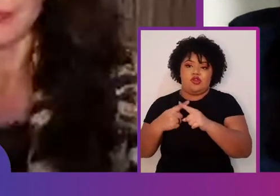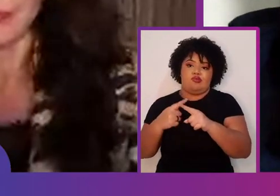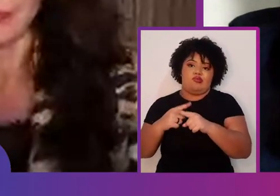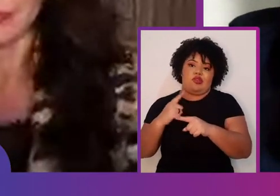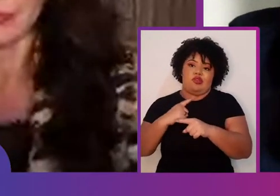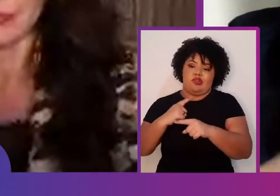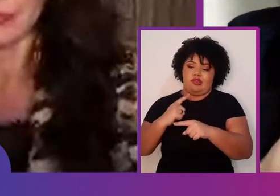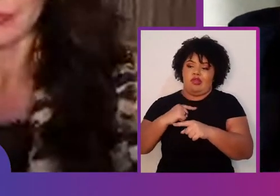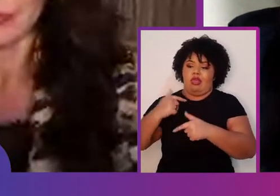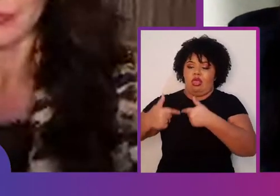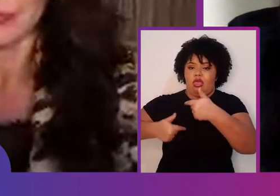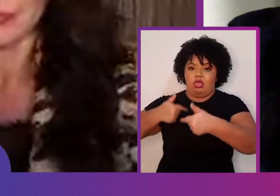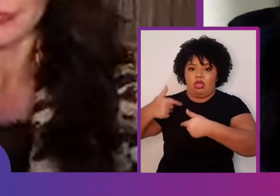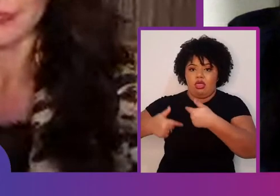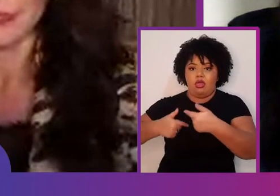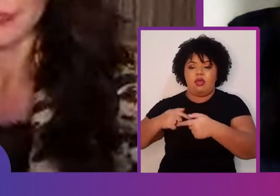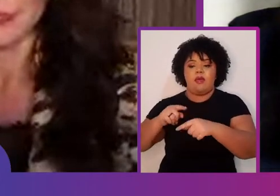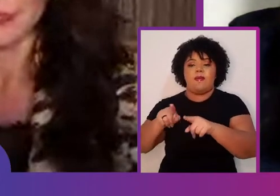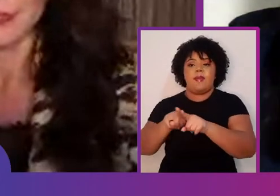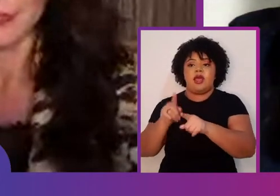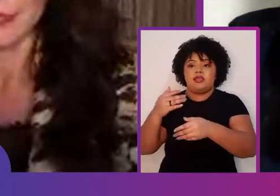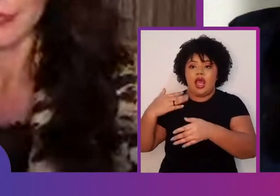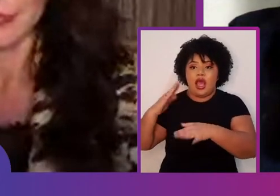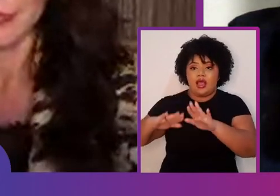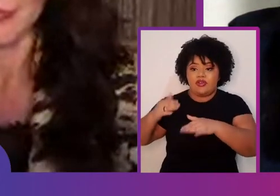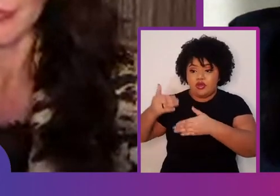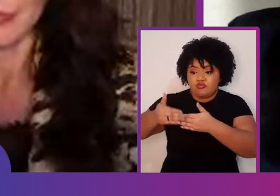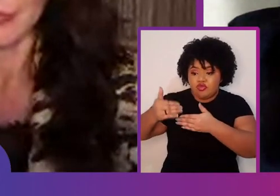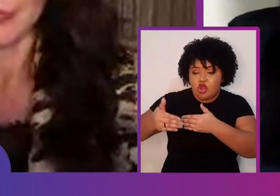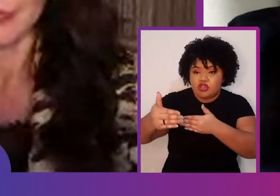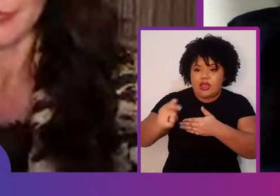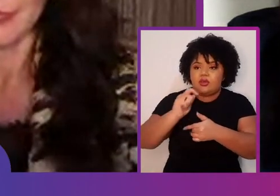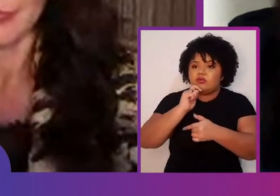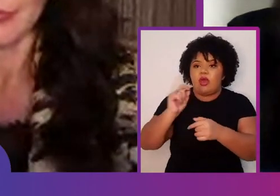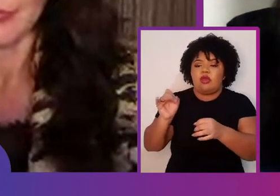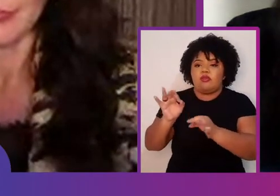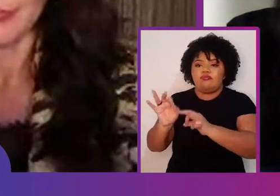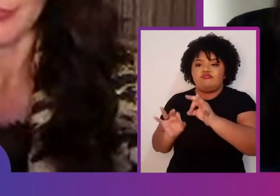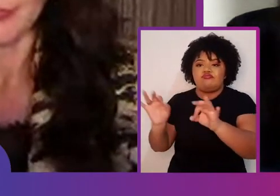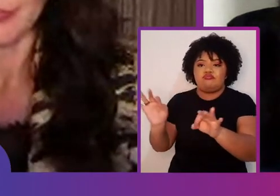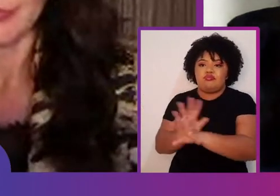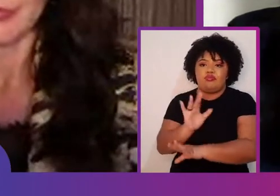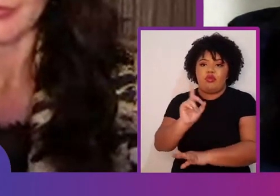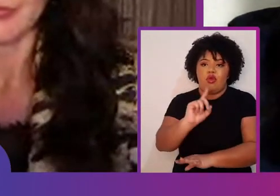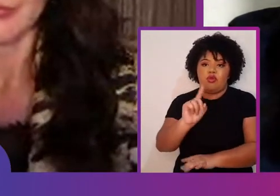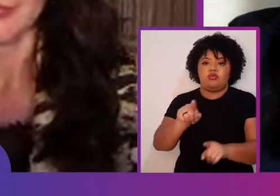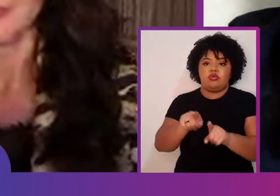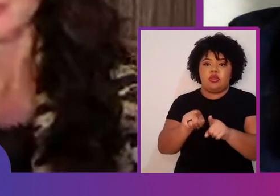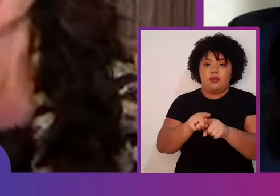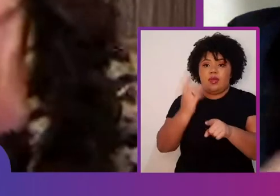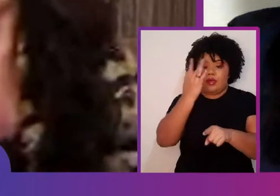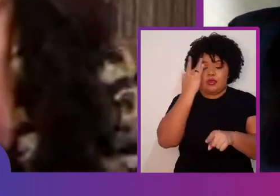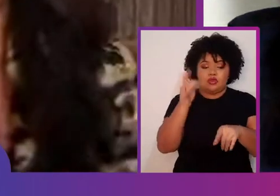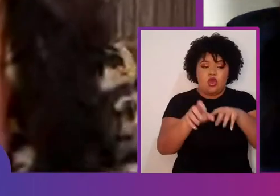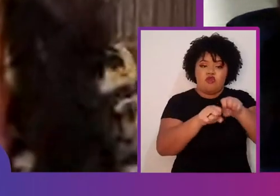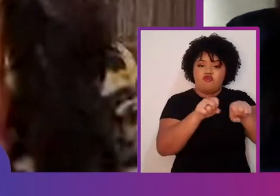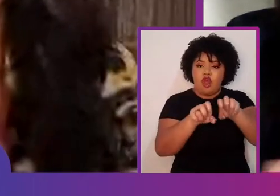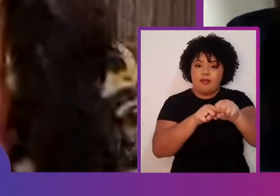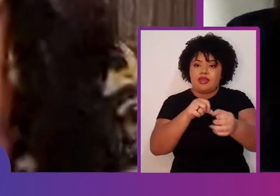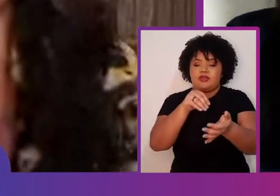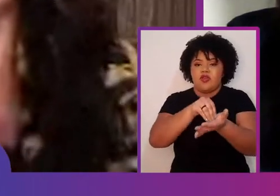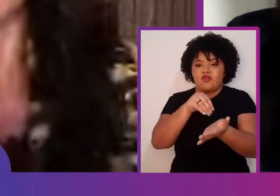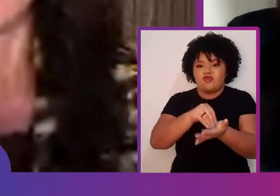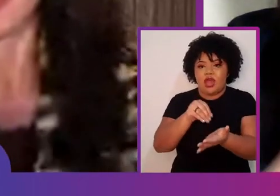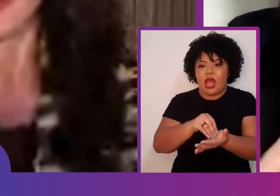causa justamente de processos não muito bem azeitados, da formação das pessoas não serem a melhor possível. Então, todas essas